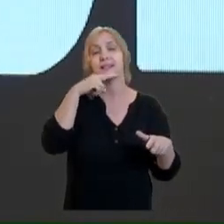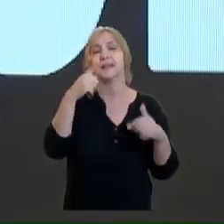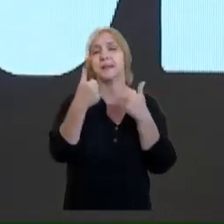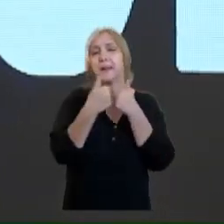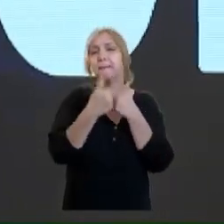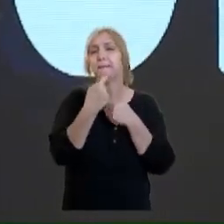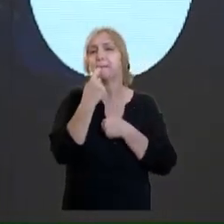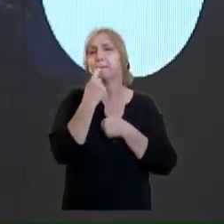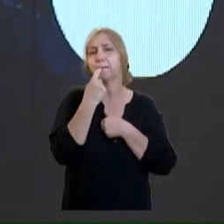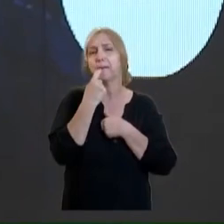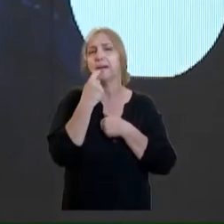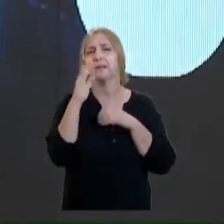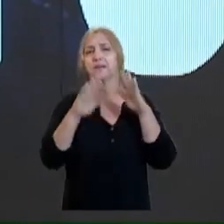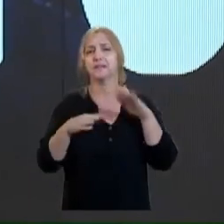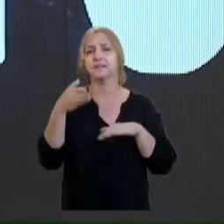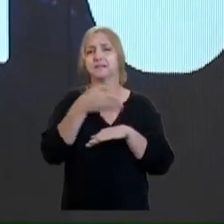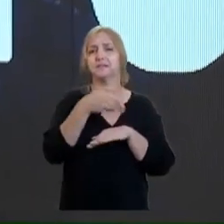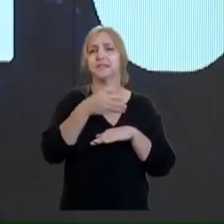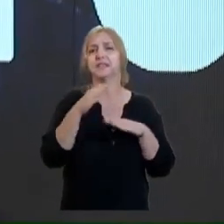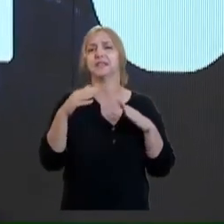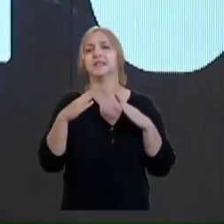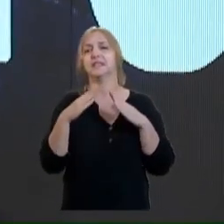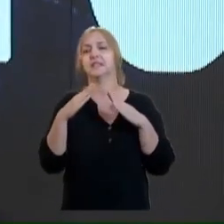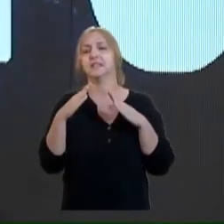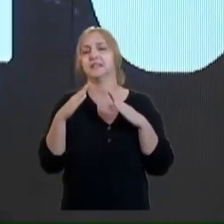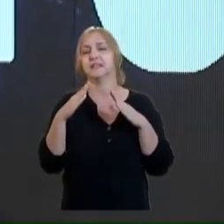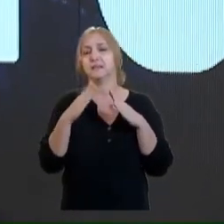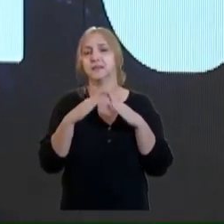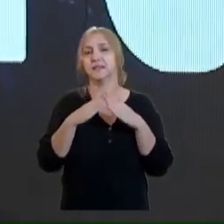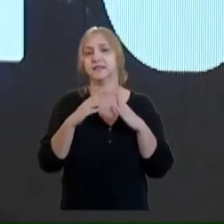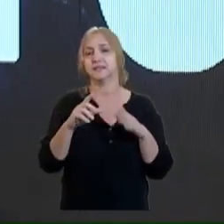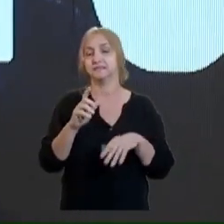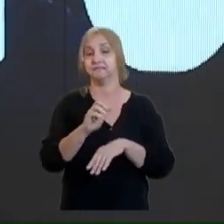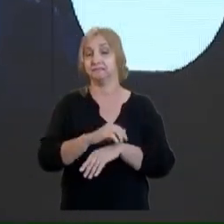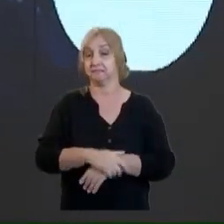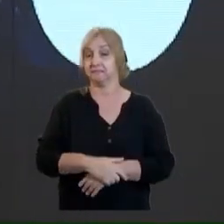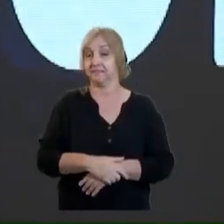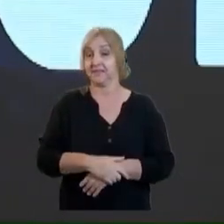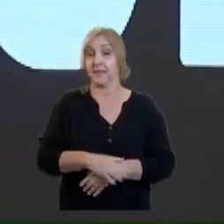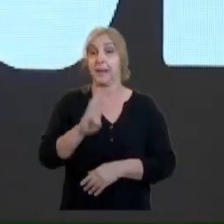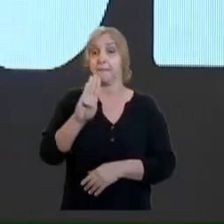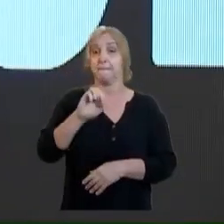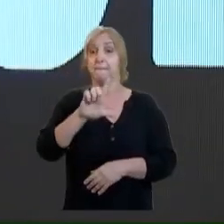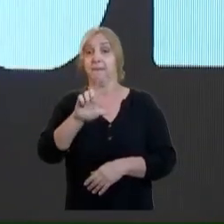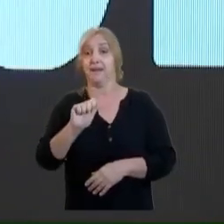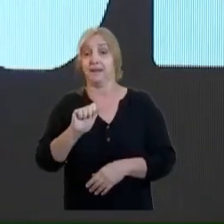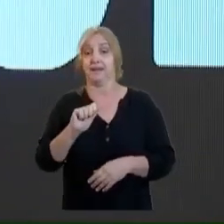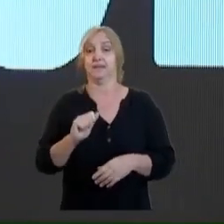de vez em quando vem aqui, a Bela. Mas quando ela me abraça,